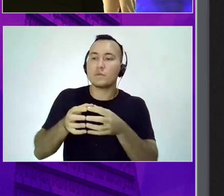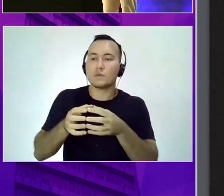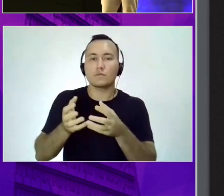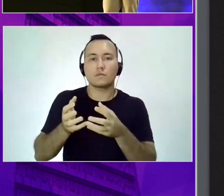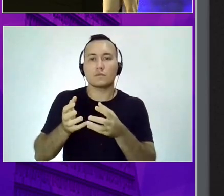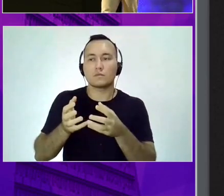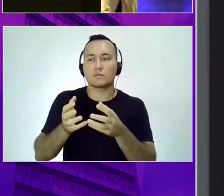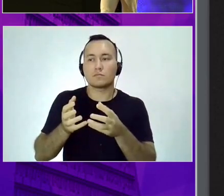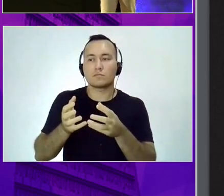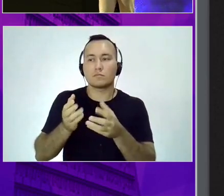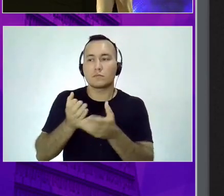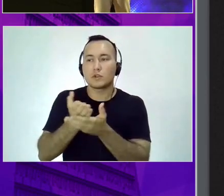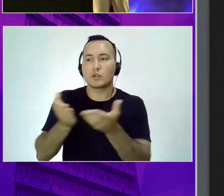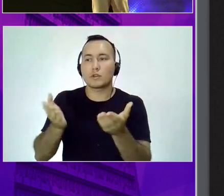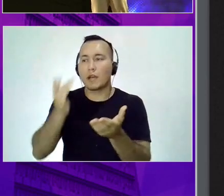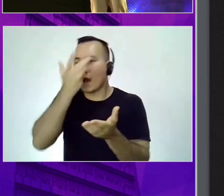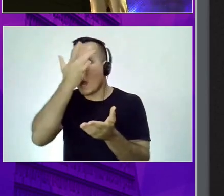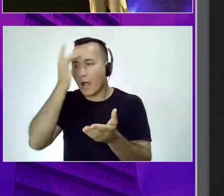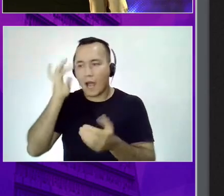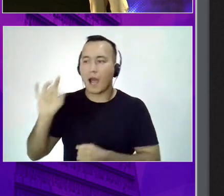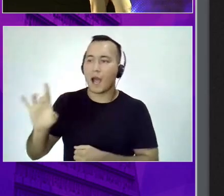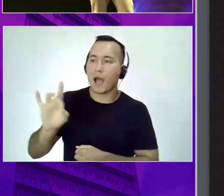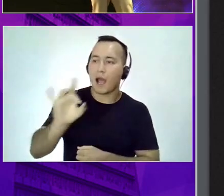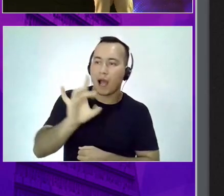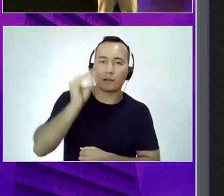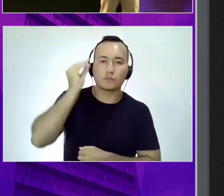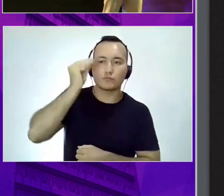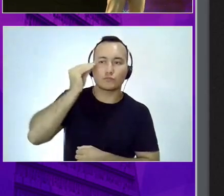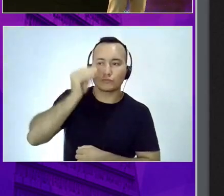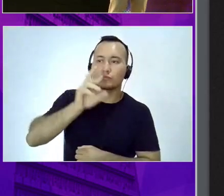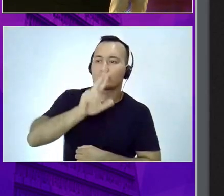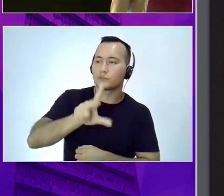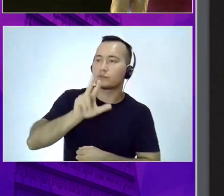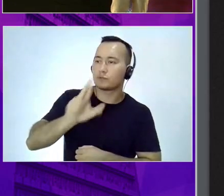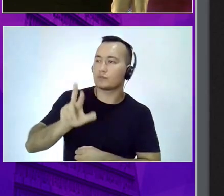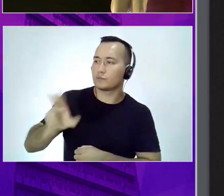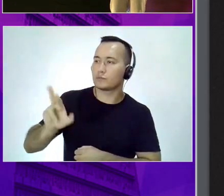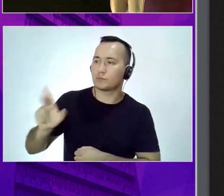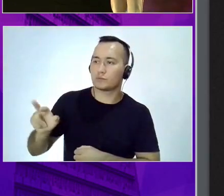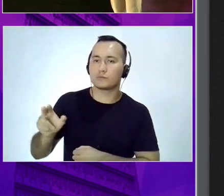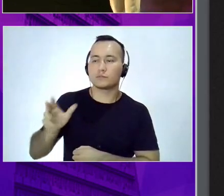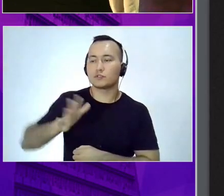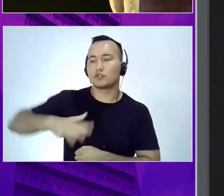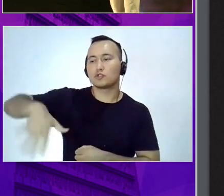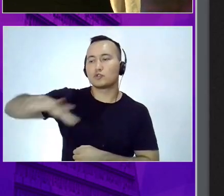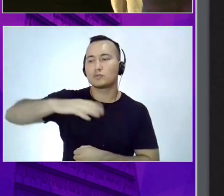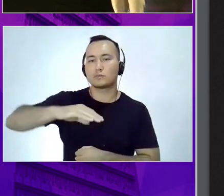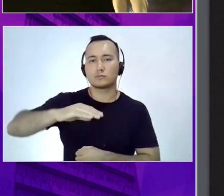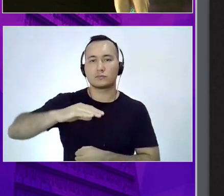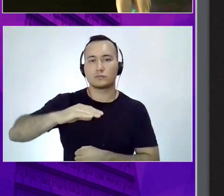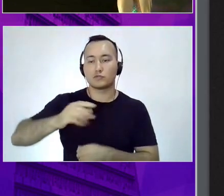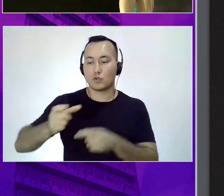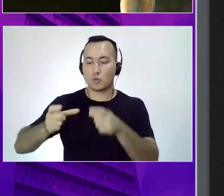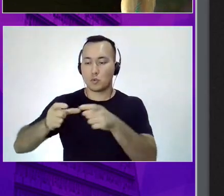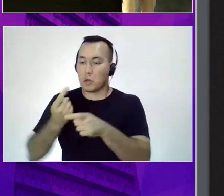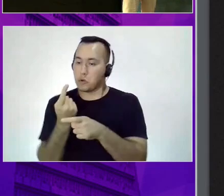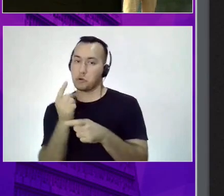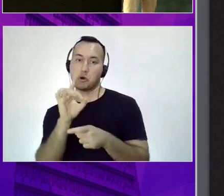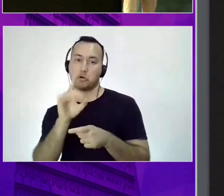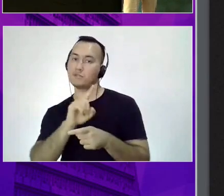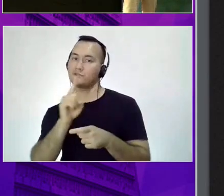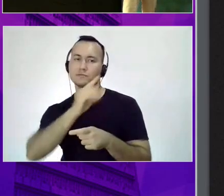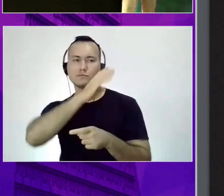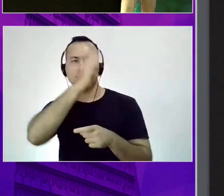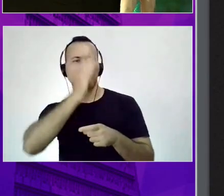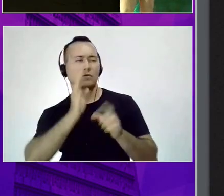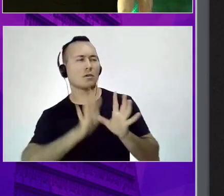novo, com diferentes níveis de senioridade e espalhados pelo Brasil inteiro. Então, na mesma agenda, tinha uma pessoa torrando de calor